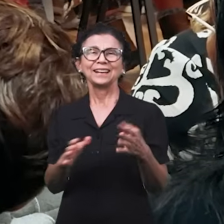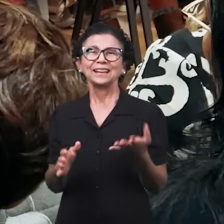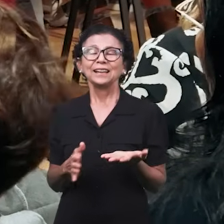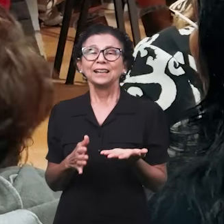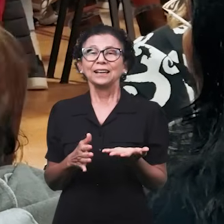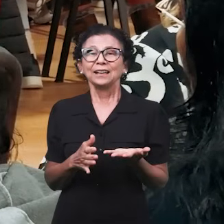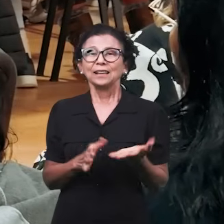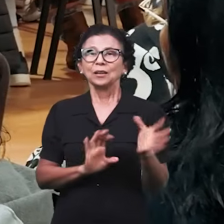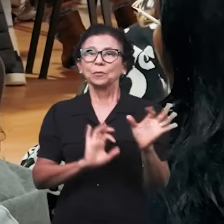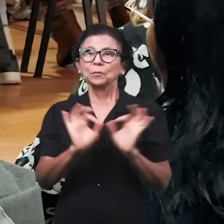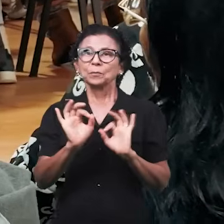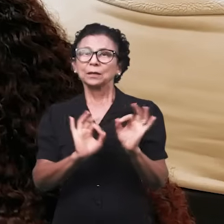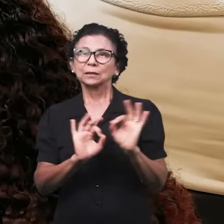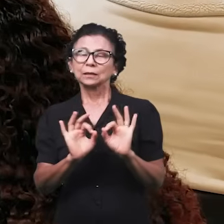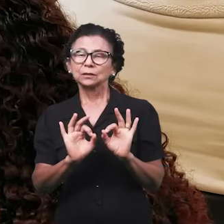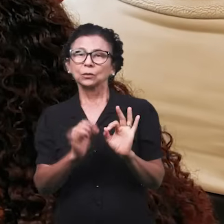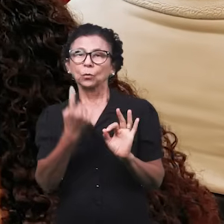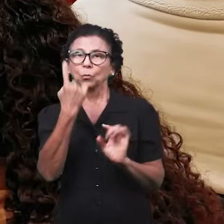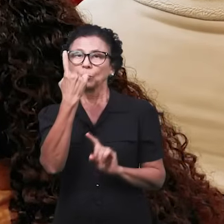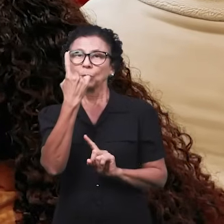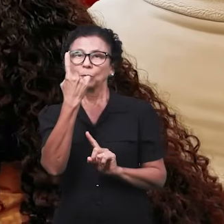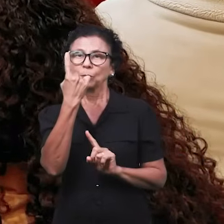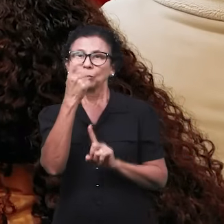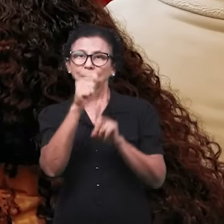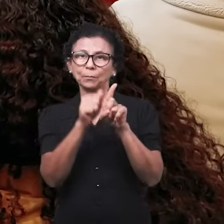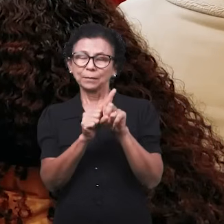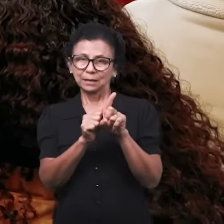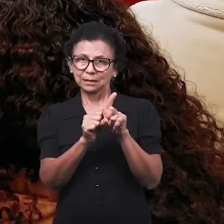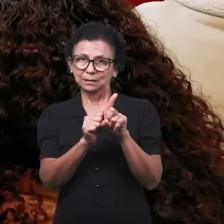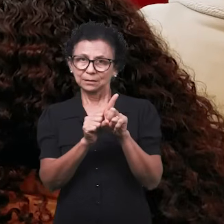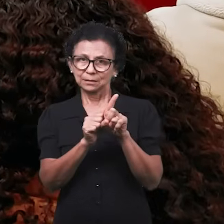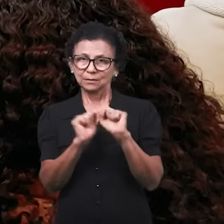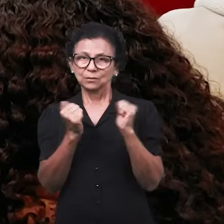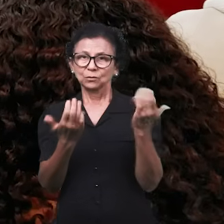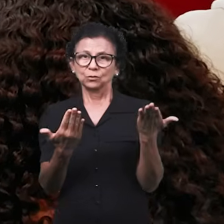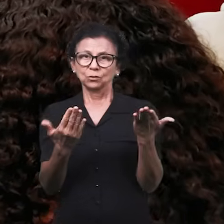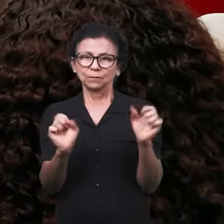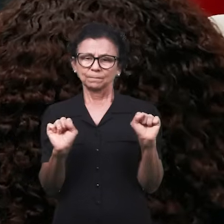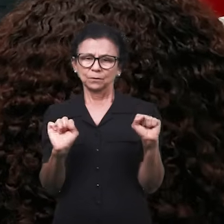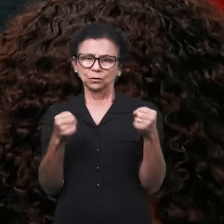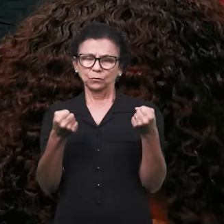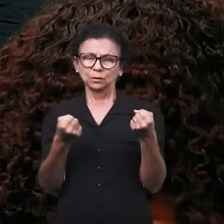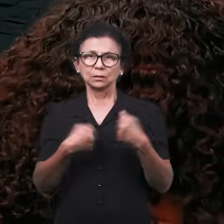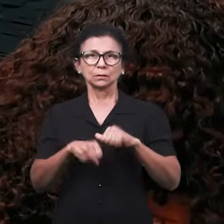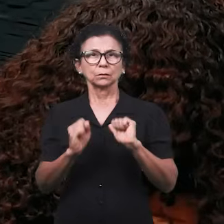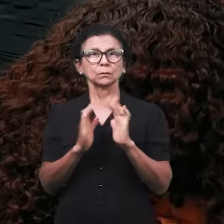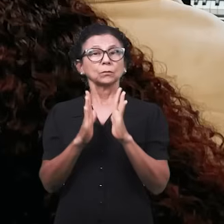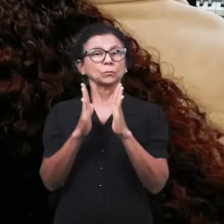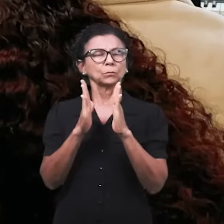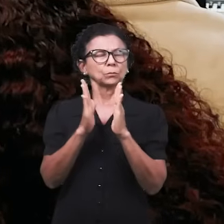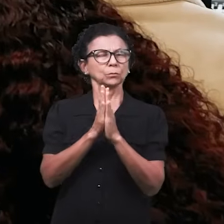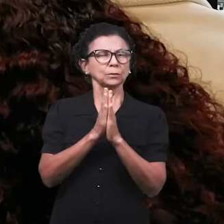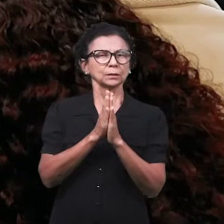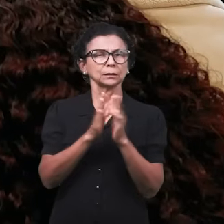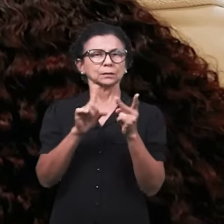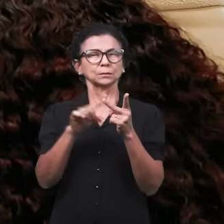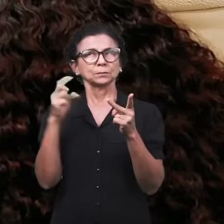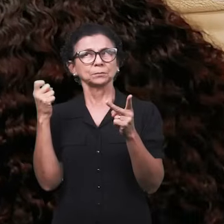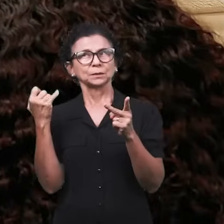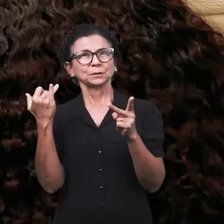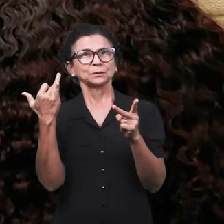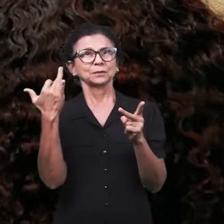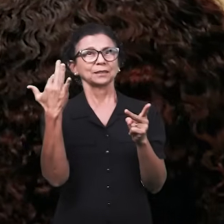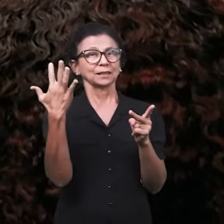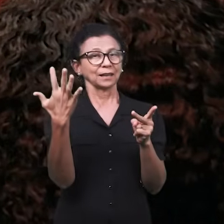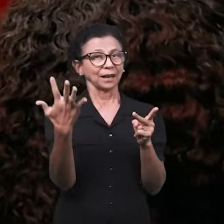do culto. Durante um mês, os jovens estiveram empenhados nesse propósito em oração, realizando madrugadas com